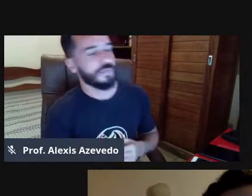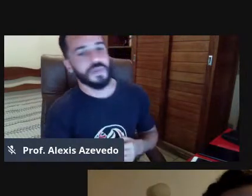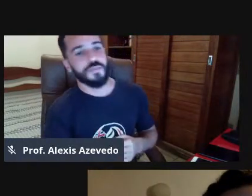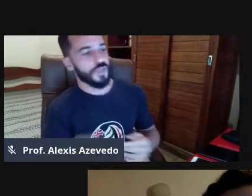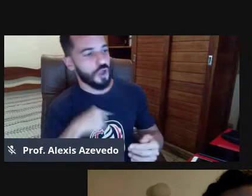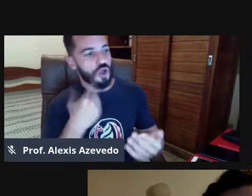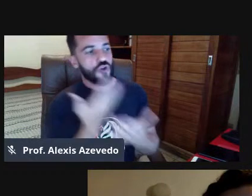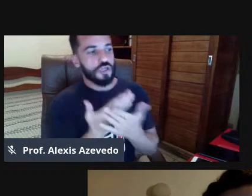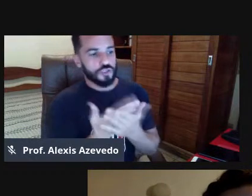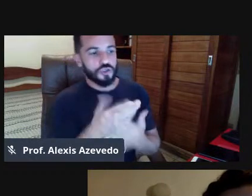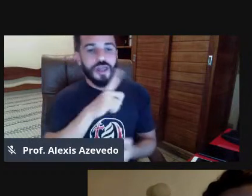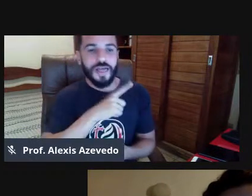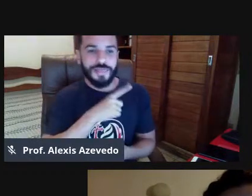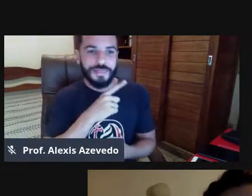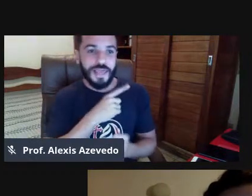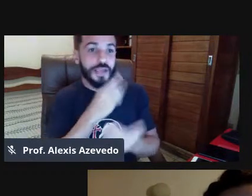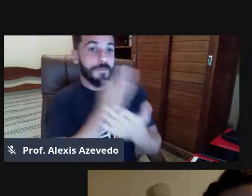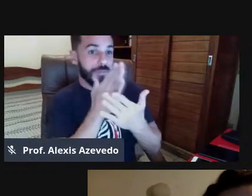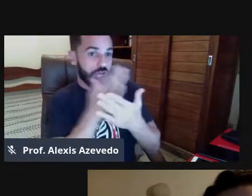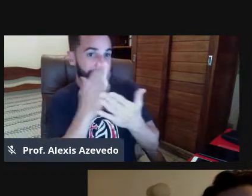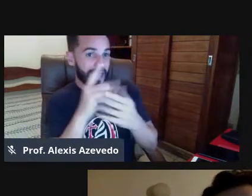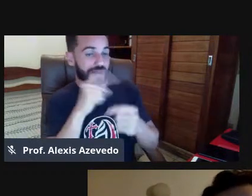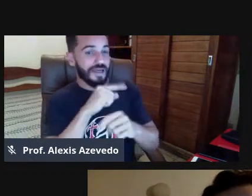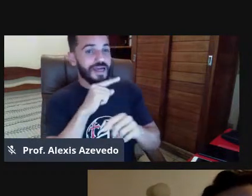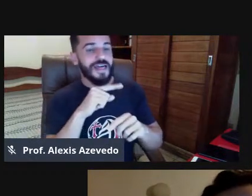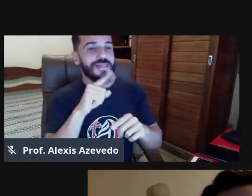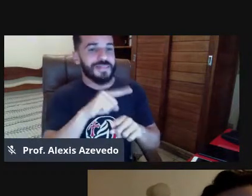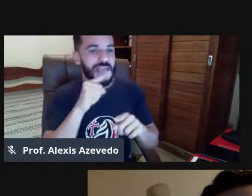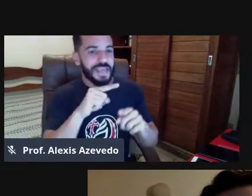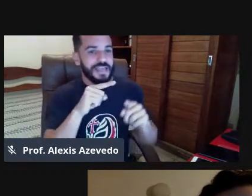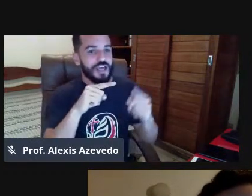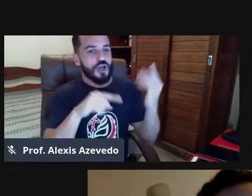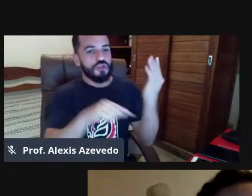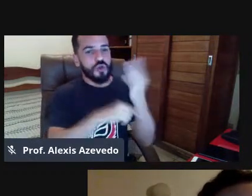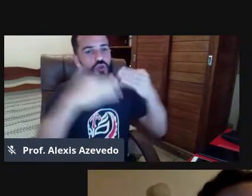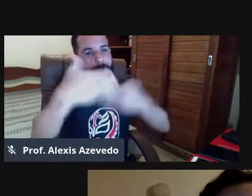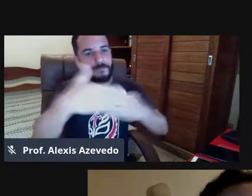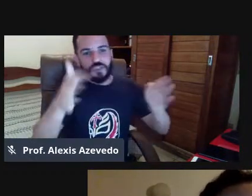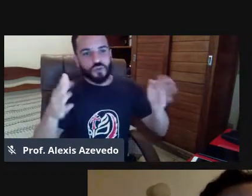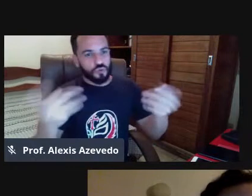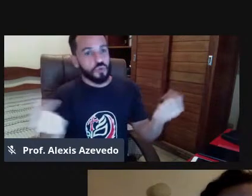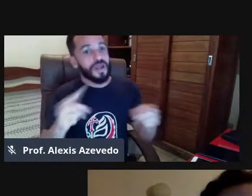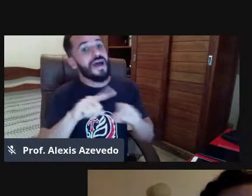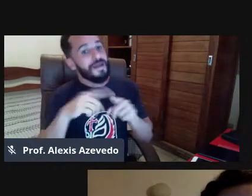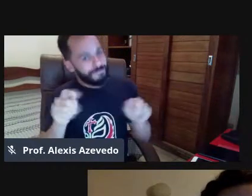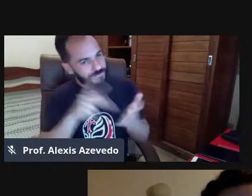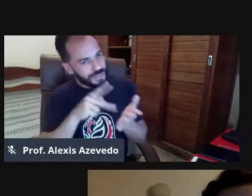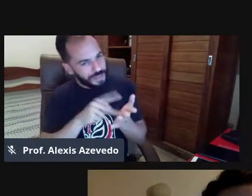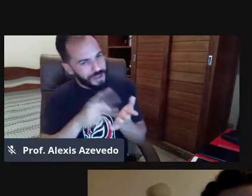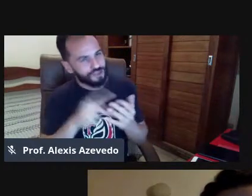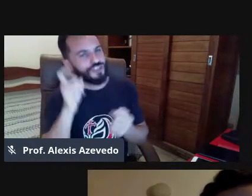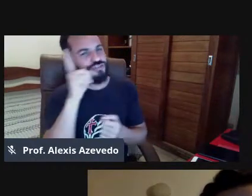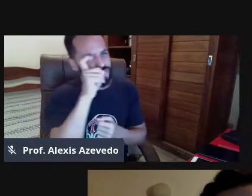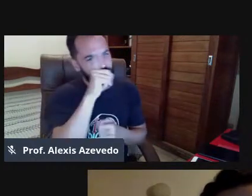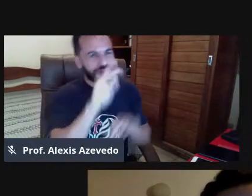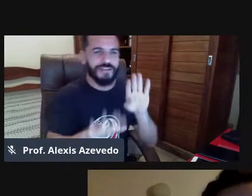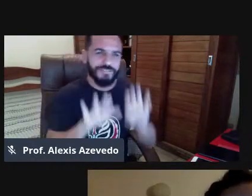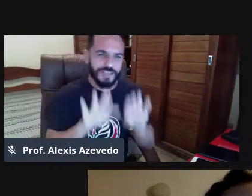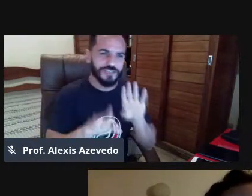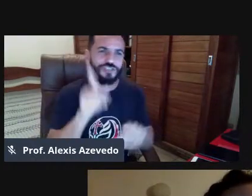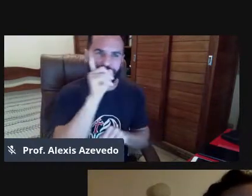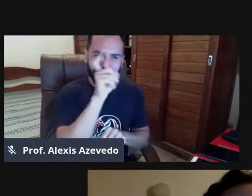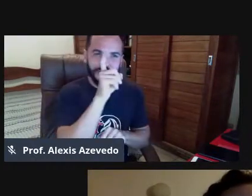A gente tem toda uma estrutura aí, levando em consideração as dificuldades, né, que a gente convive